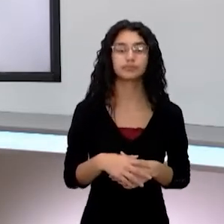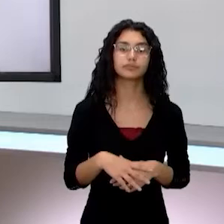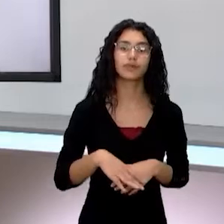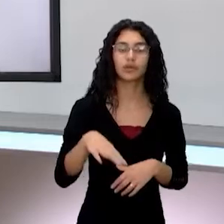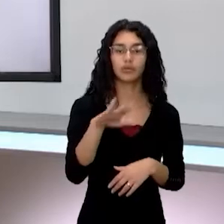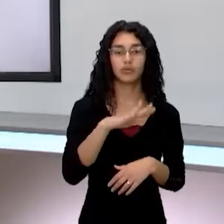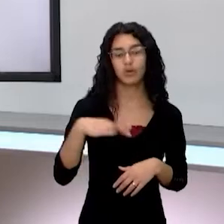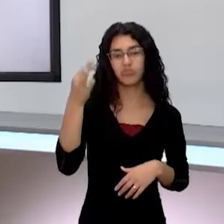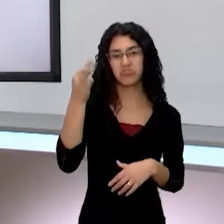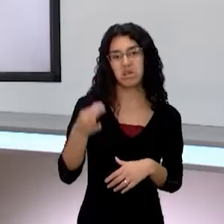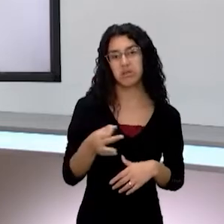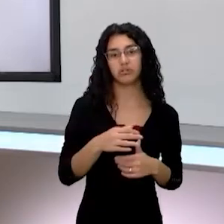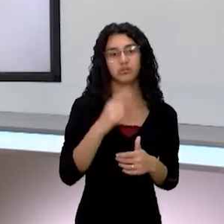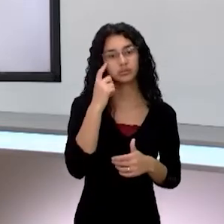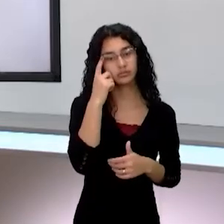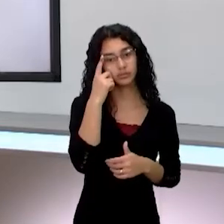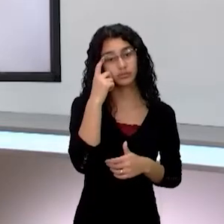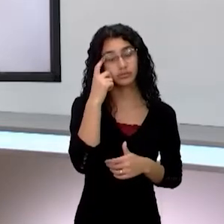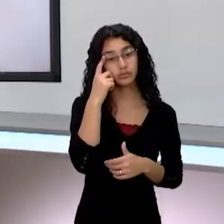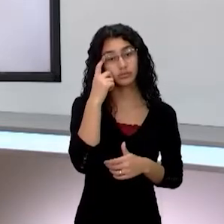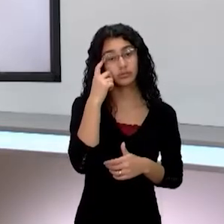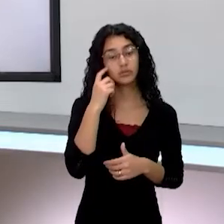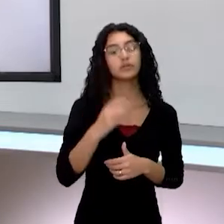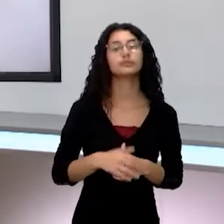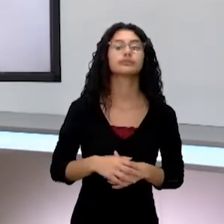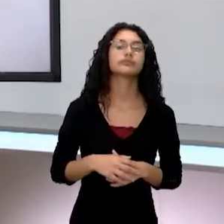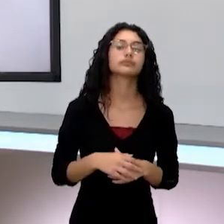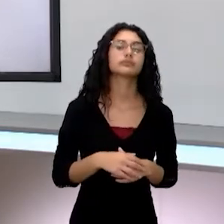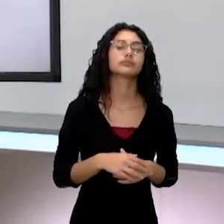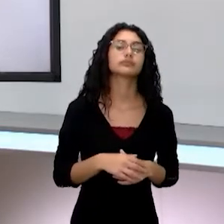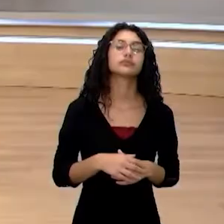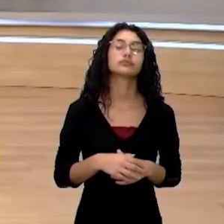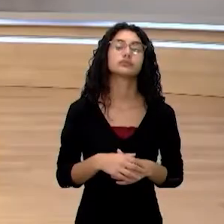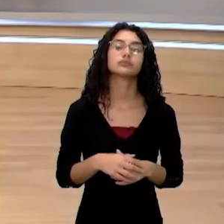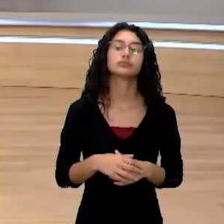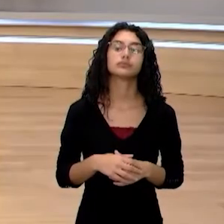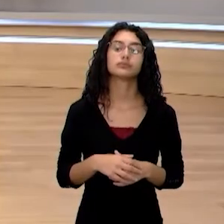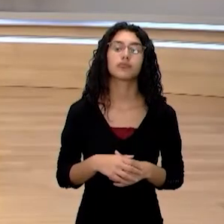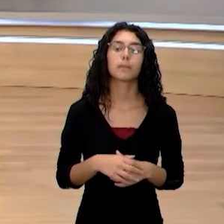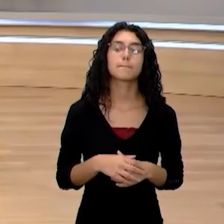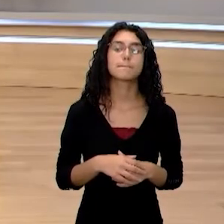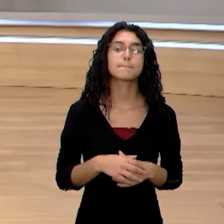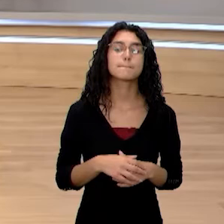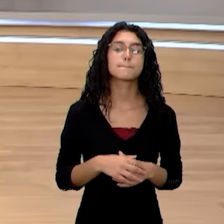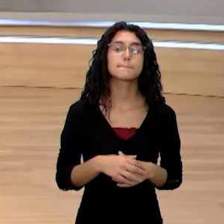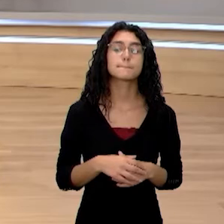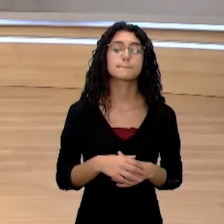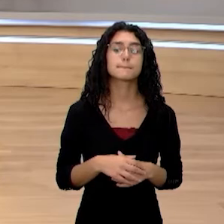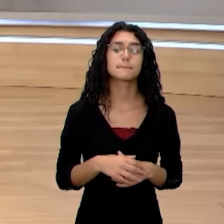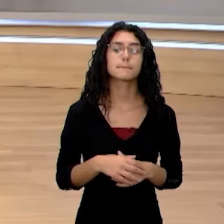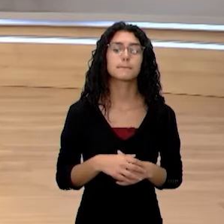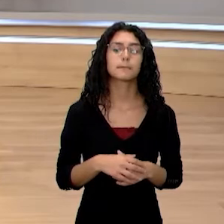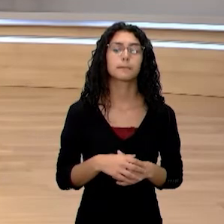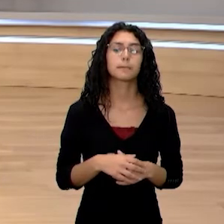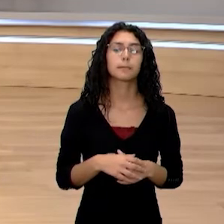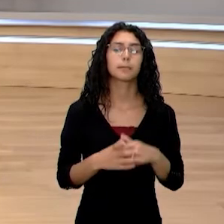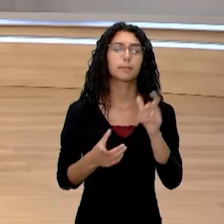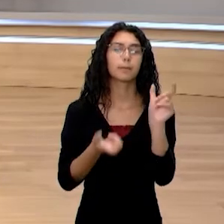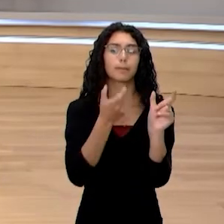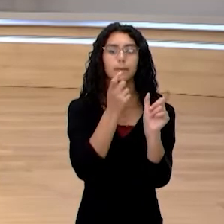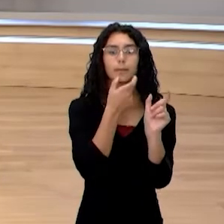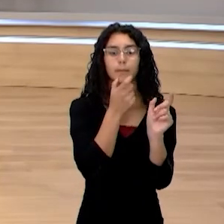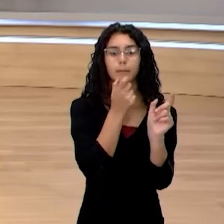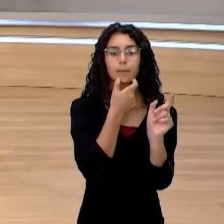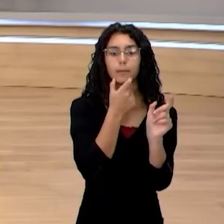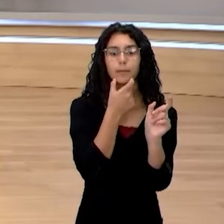extremos, Extremos, né? Que a né? gente chama. Como aqui Como é que também. chama essas bactérias que vivem em extremófilos, né? Como é que é? Que vivem